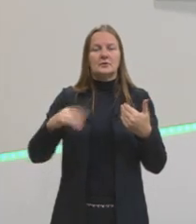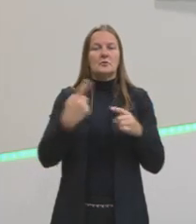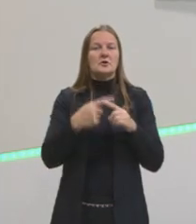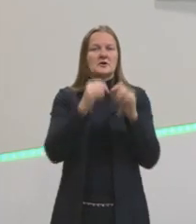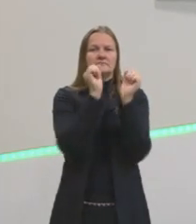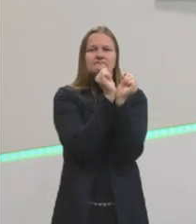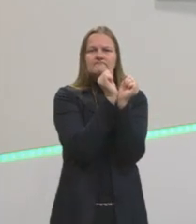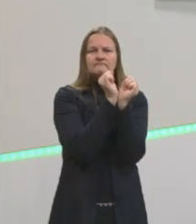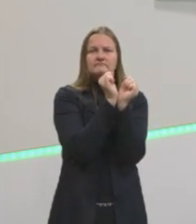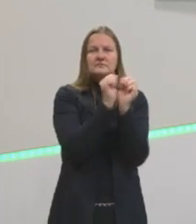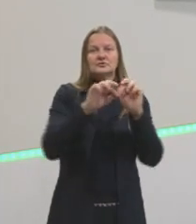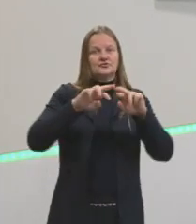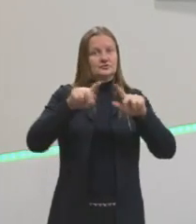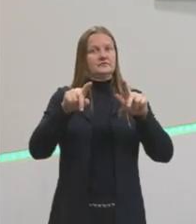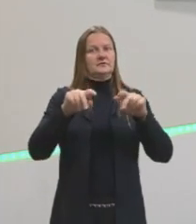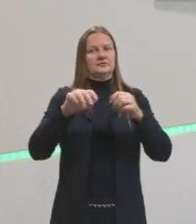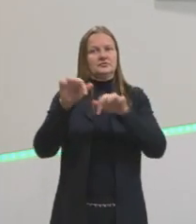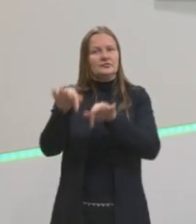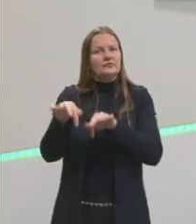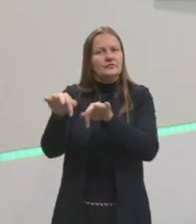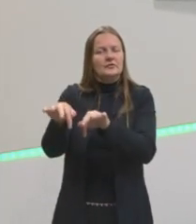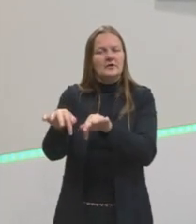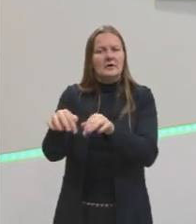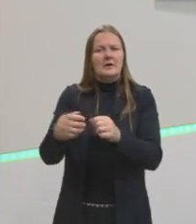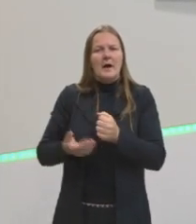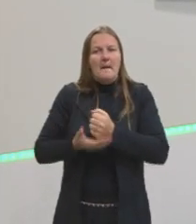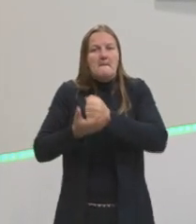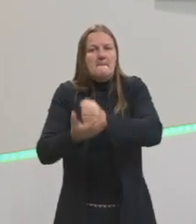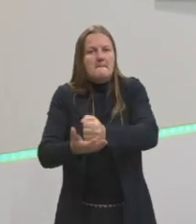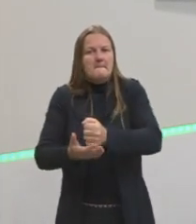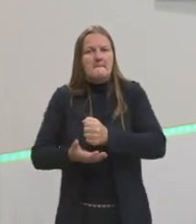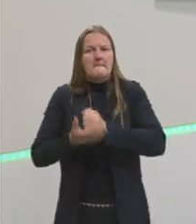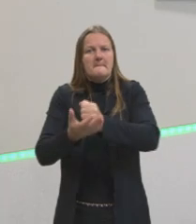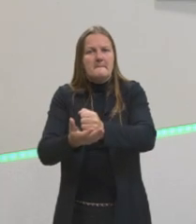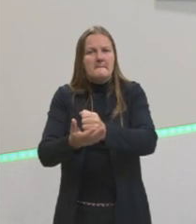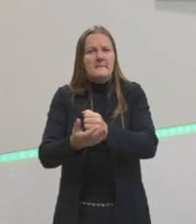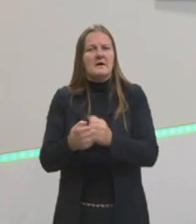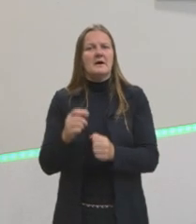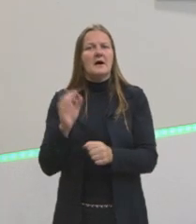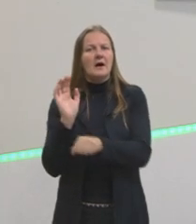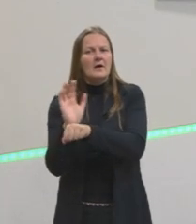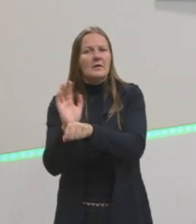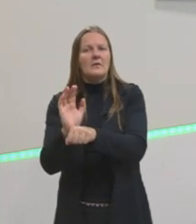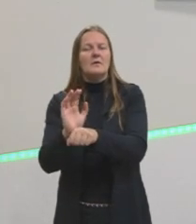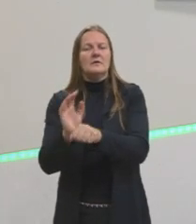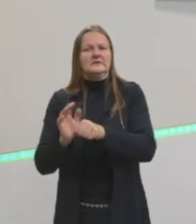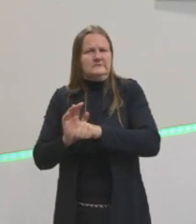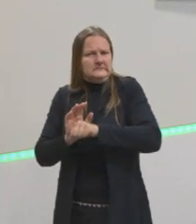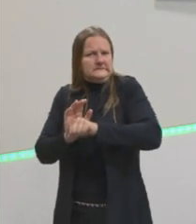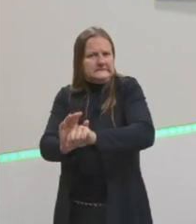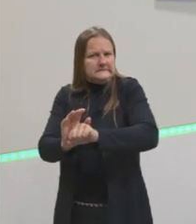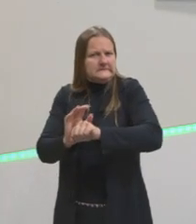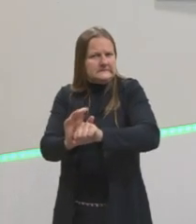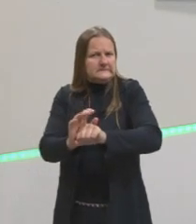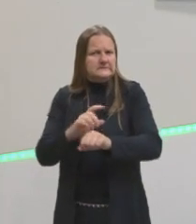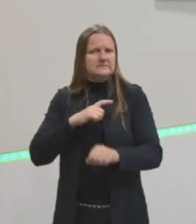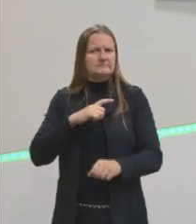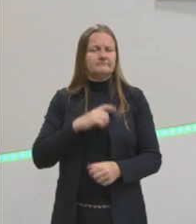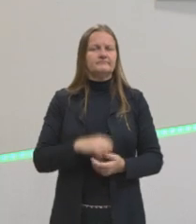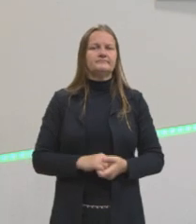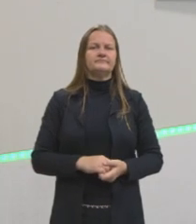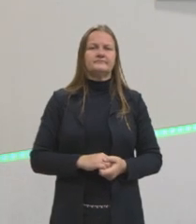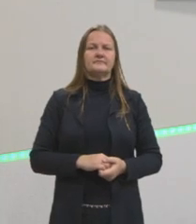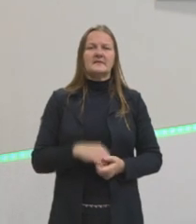o trabalho feudal era um trabalho servil a pessoa de certa forma ela é empurrada Sem dúvida né